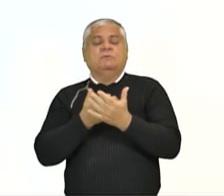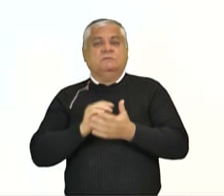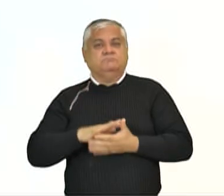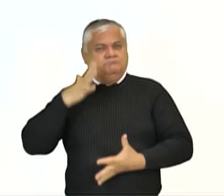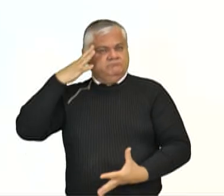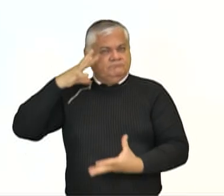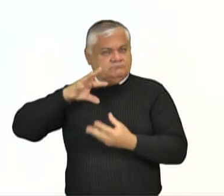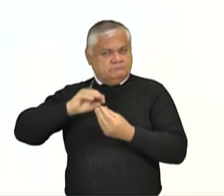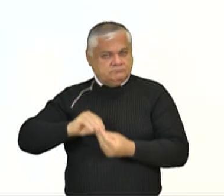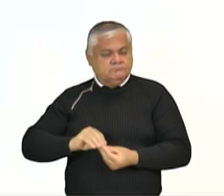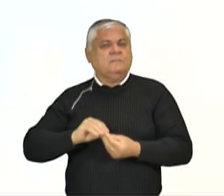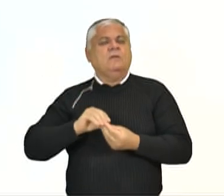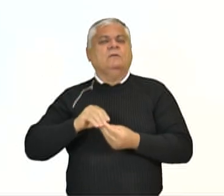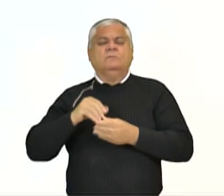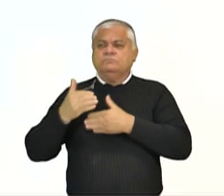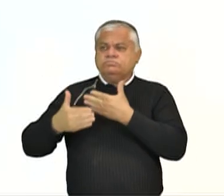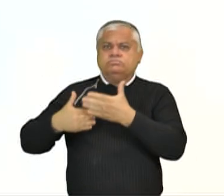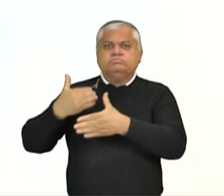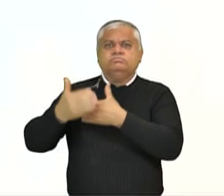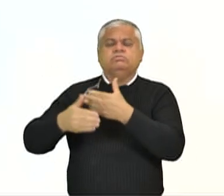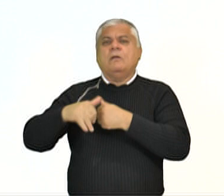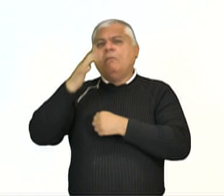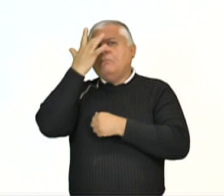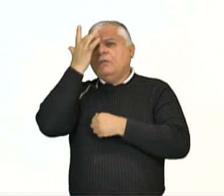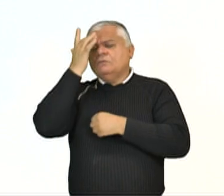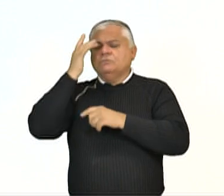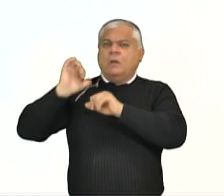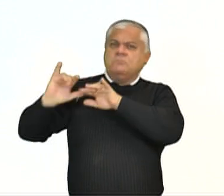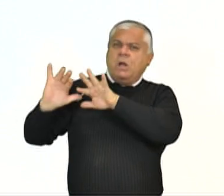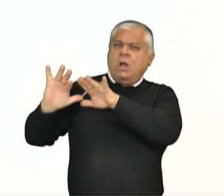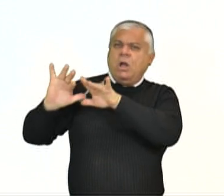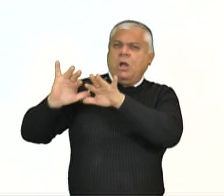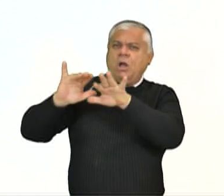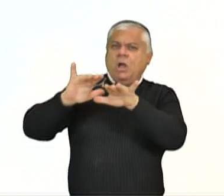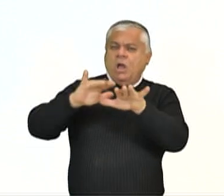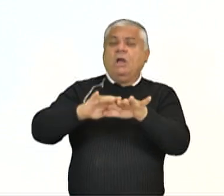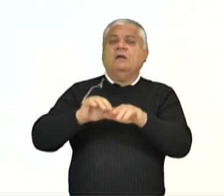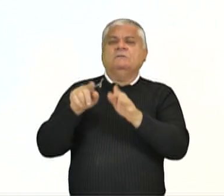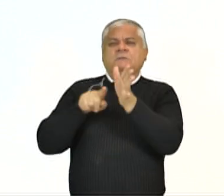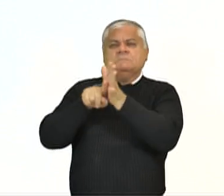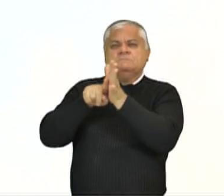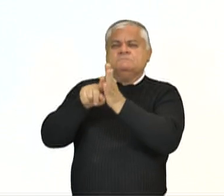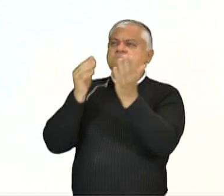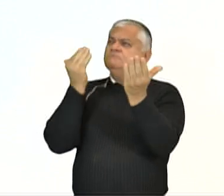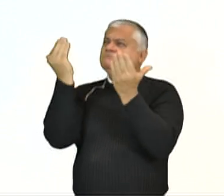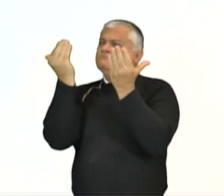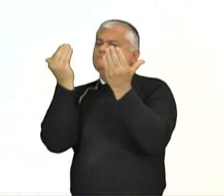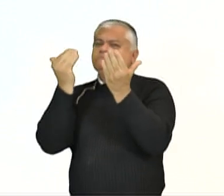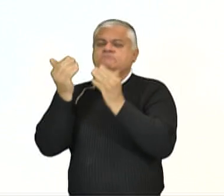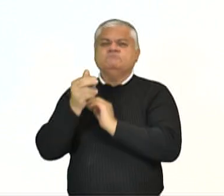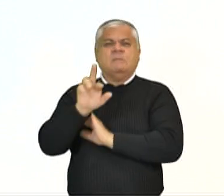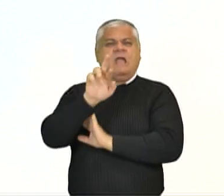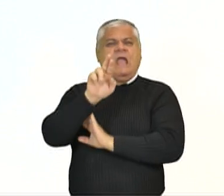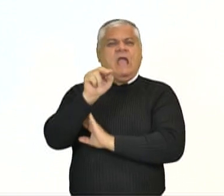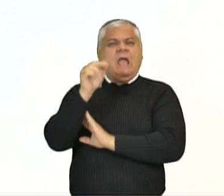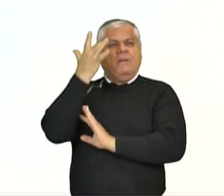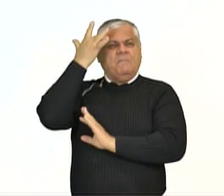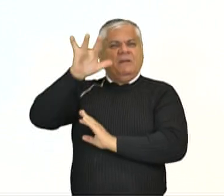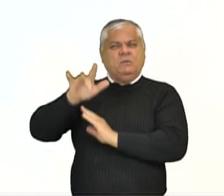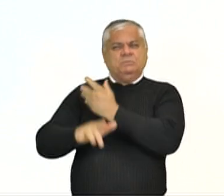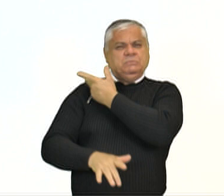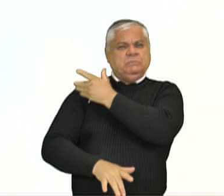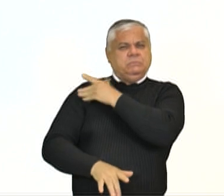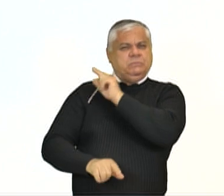nós iremos compreender o processo de imigração estadunidense e analisar a questão racial nos Estados